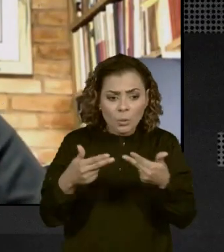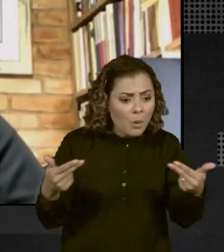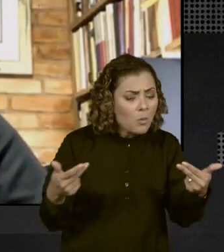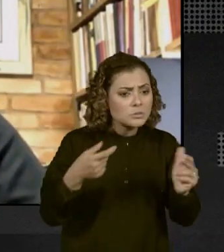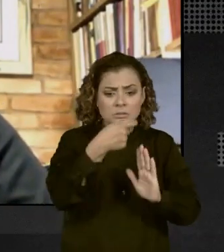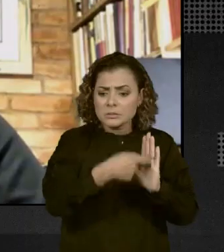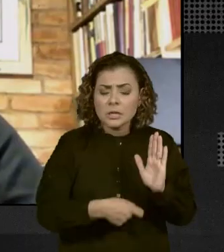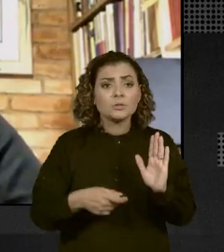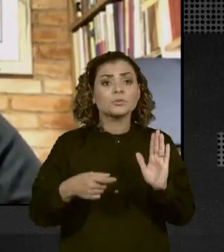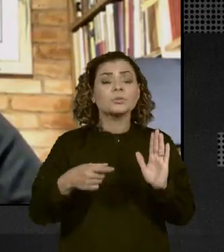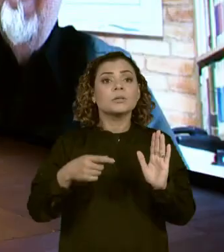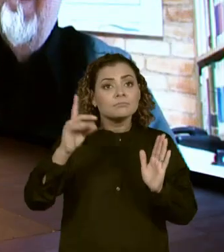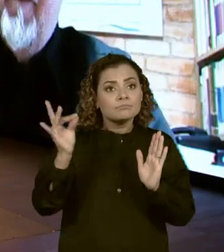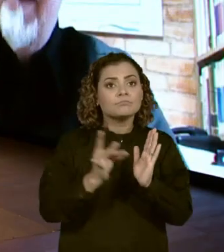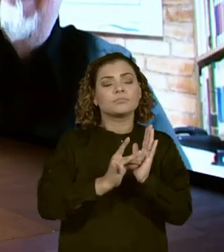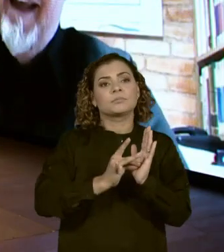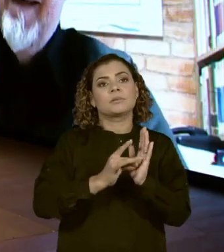nunca